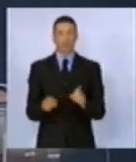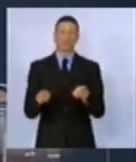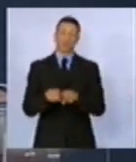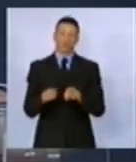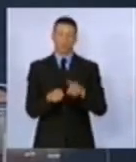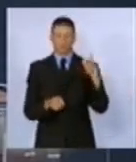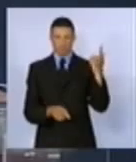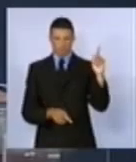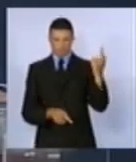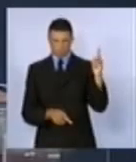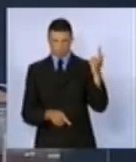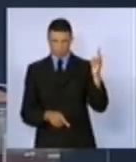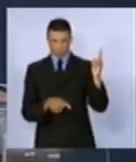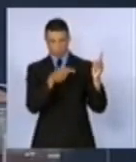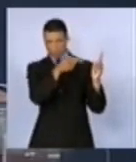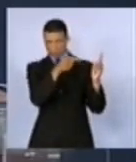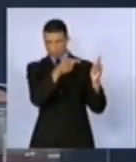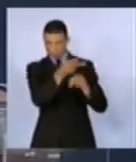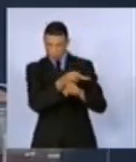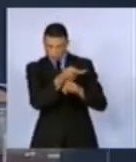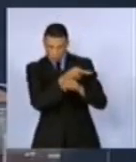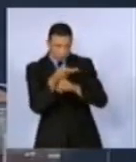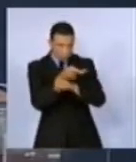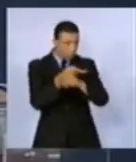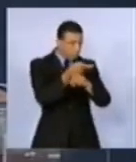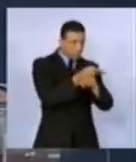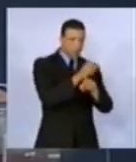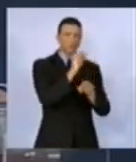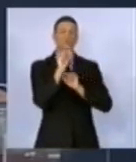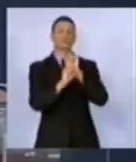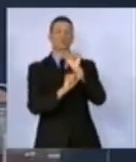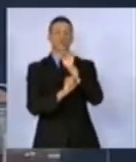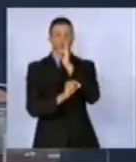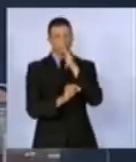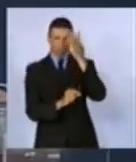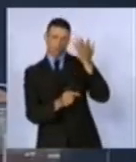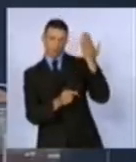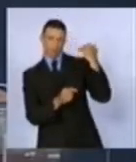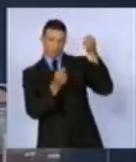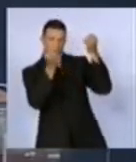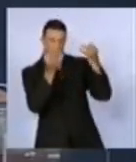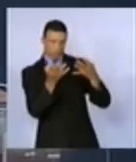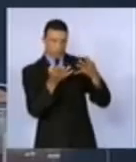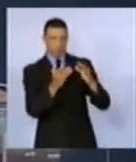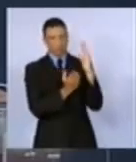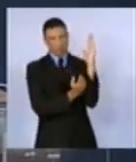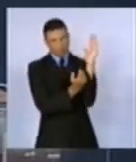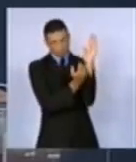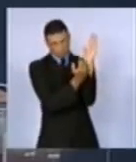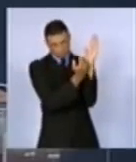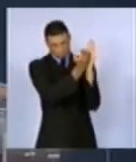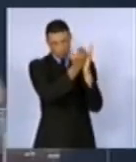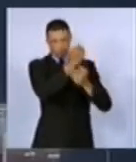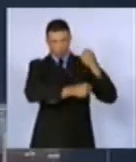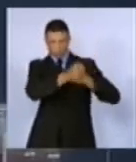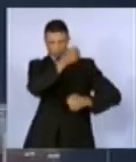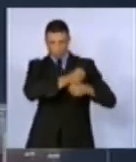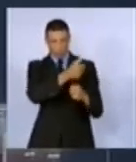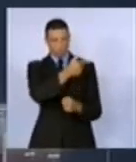também eh como eu disse nós tivemos um crescimento A sobretudo a partir de 2005 né em